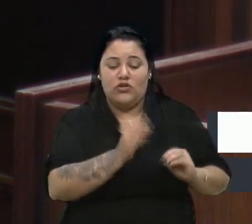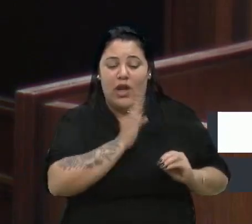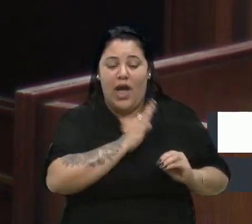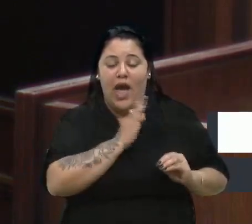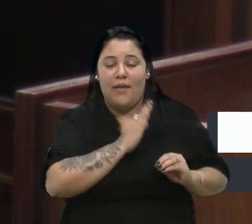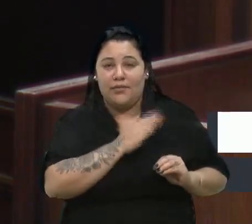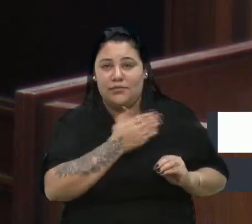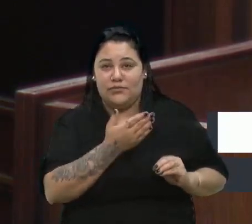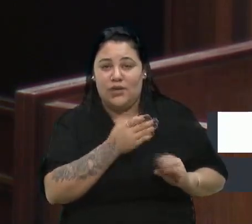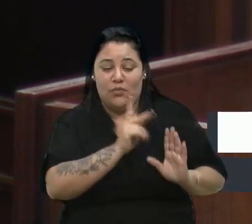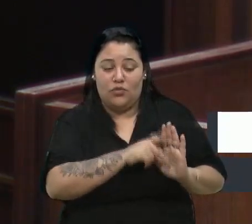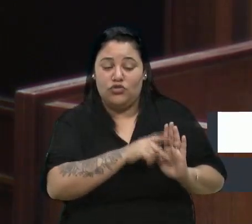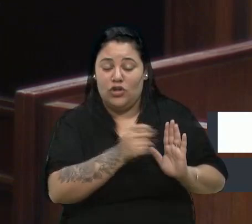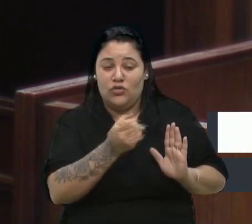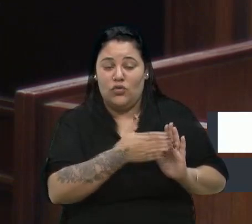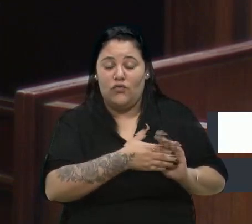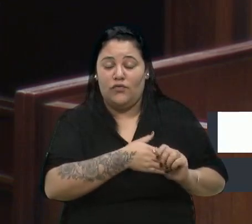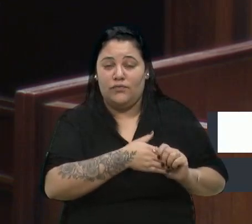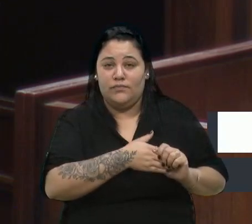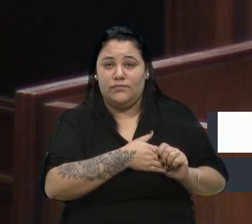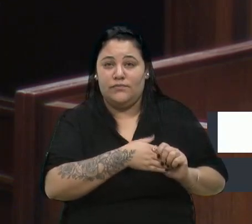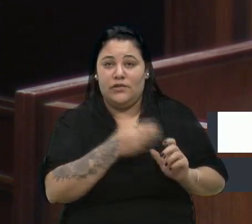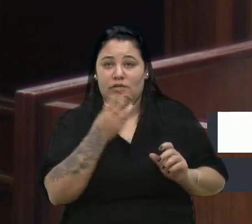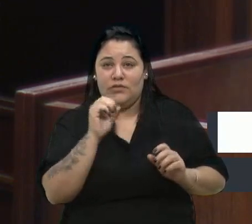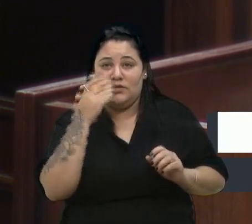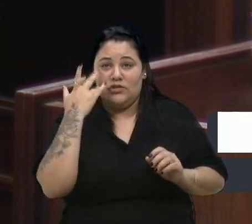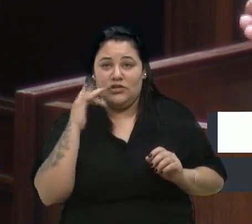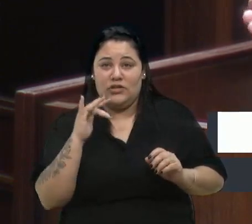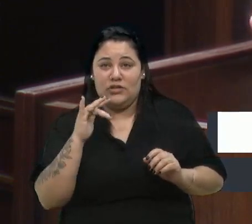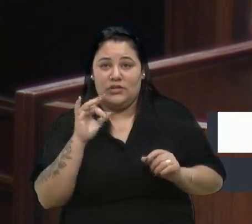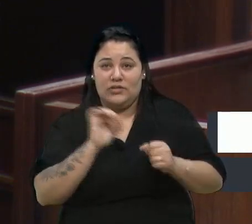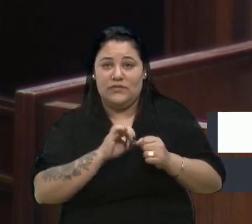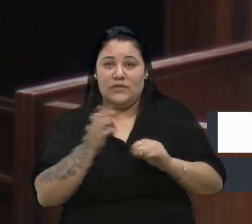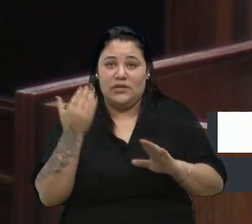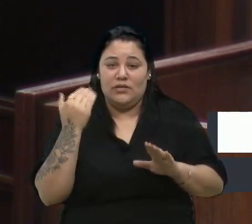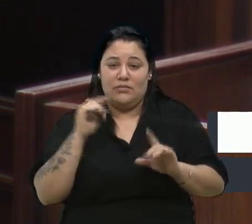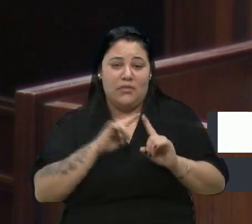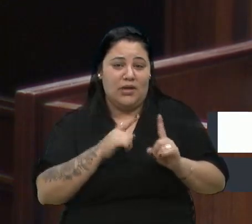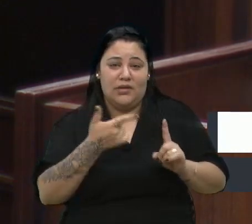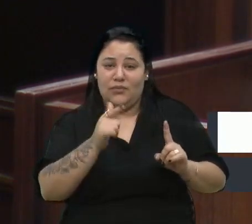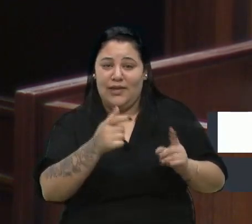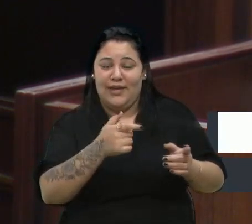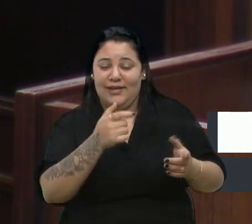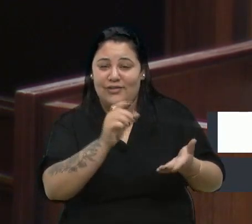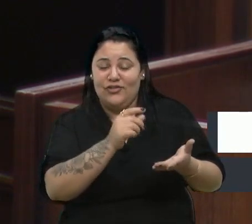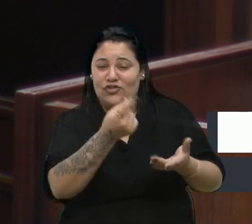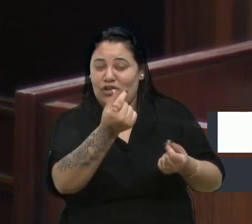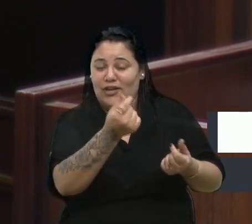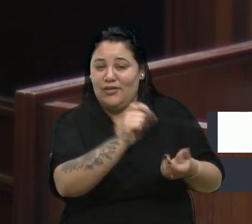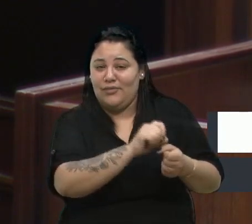há uns 30 dias atrás. Sim, mas o município não tem recurso para construir.